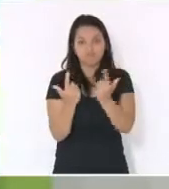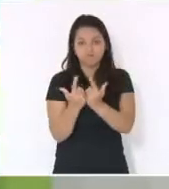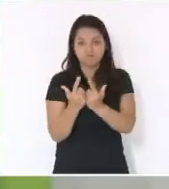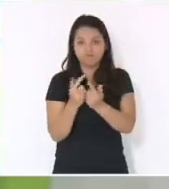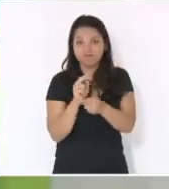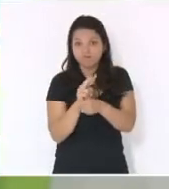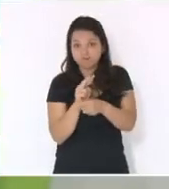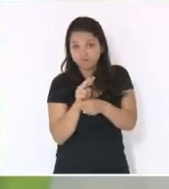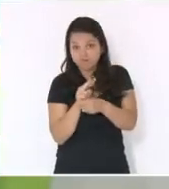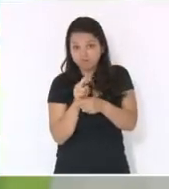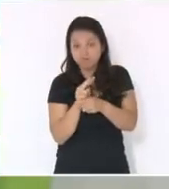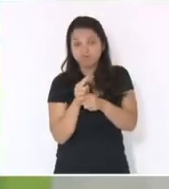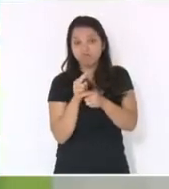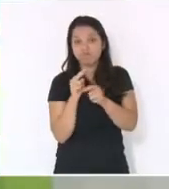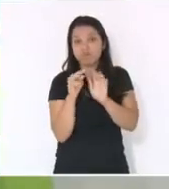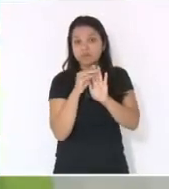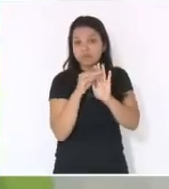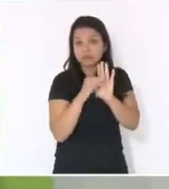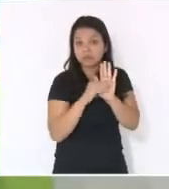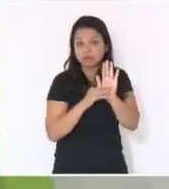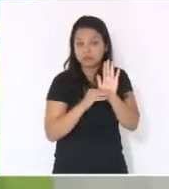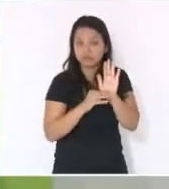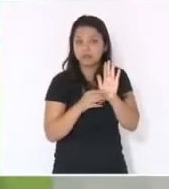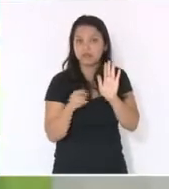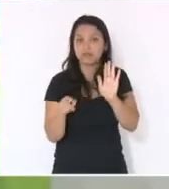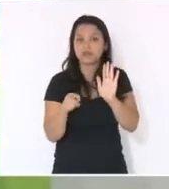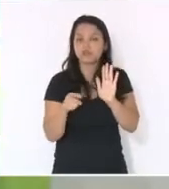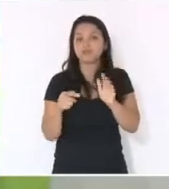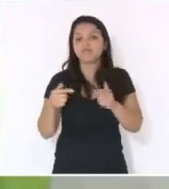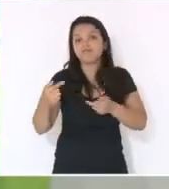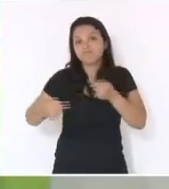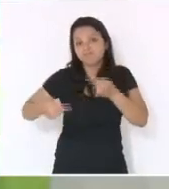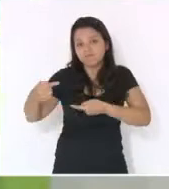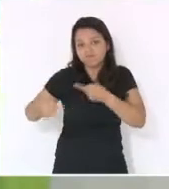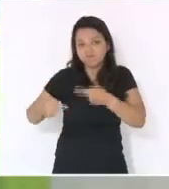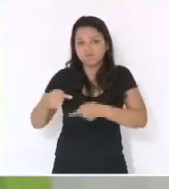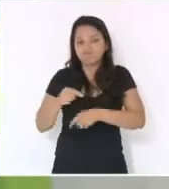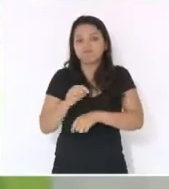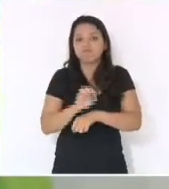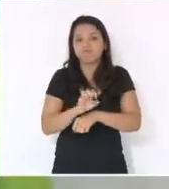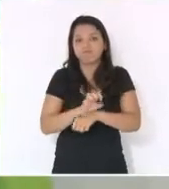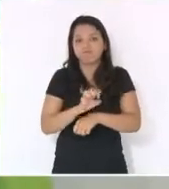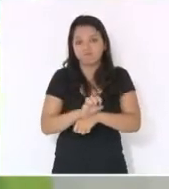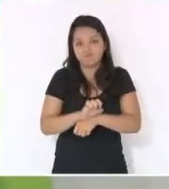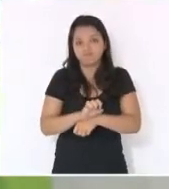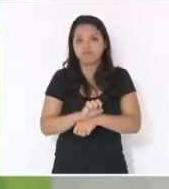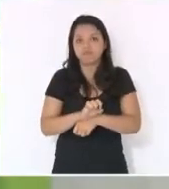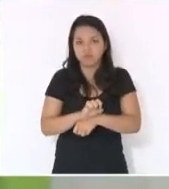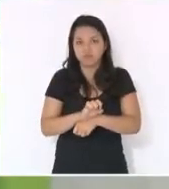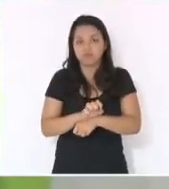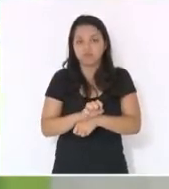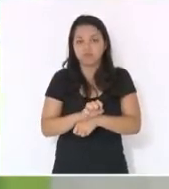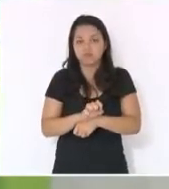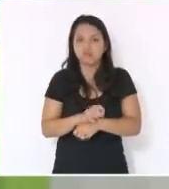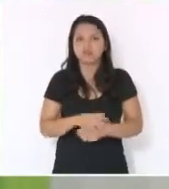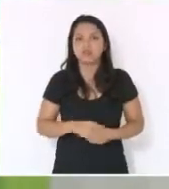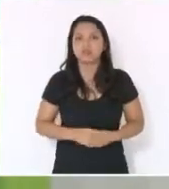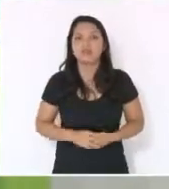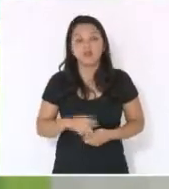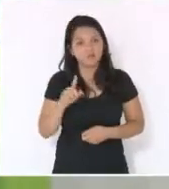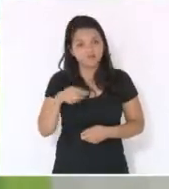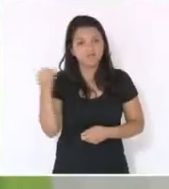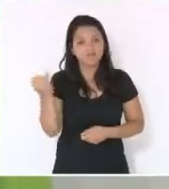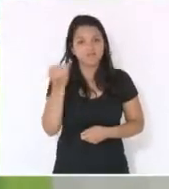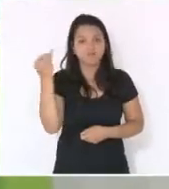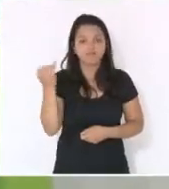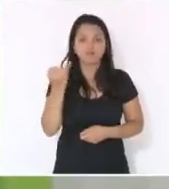esses detalhes da competitividade do nosso Estado, deputado Silvio. Sabemos que isso é tão importante. E uma coisa importante